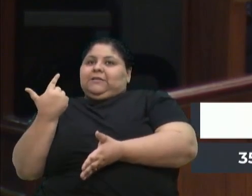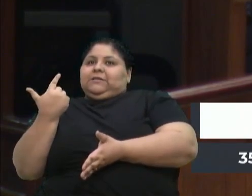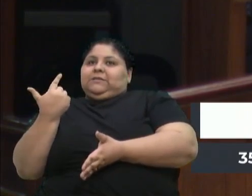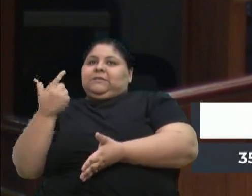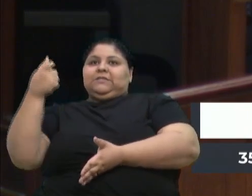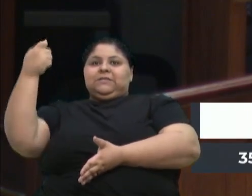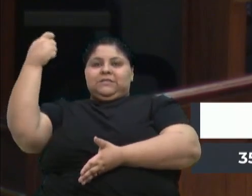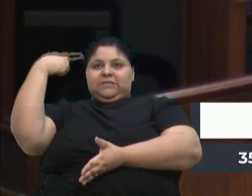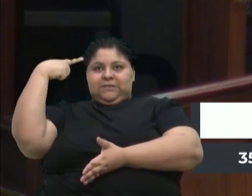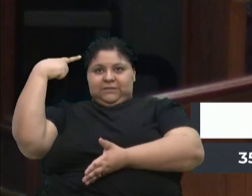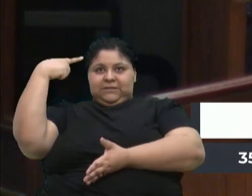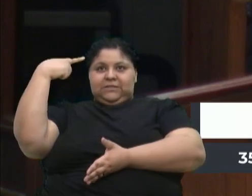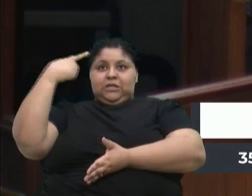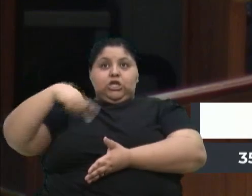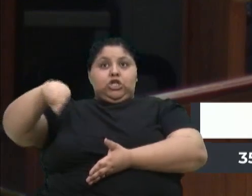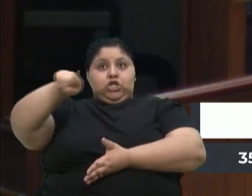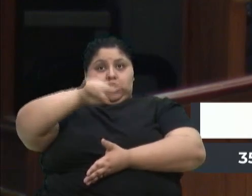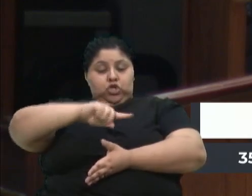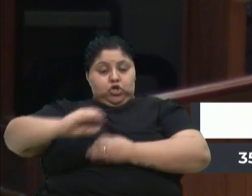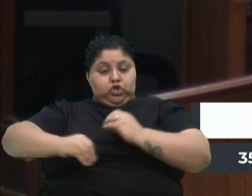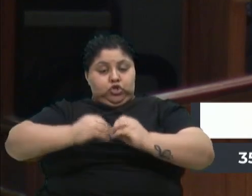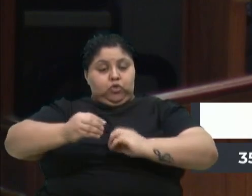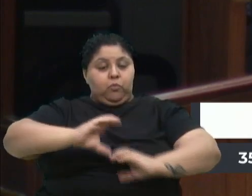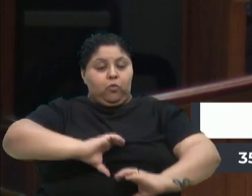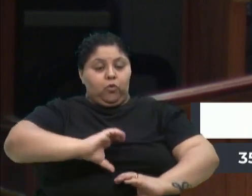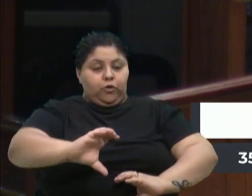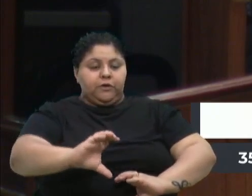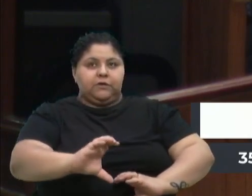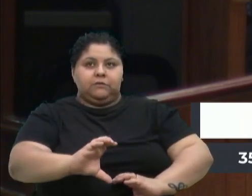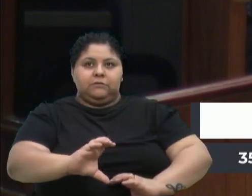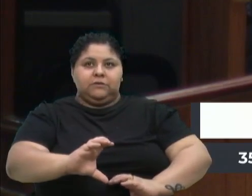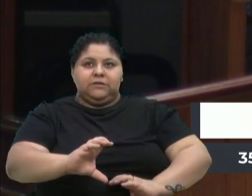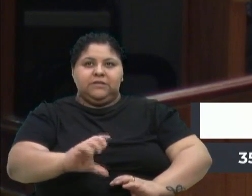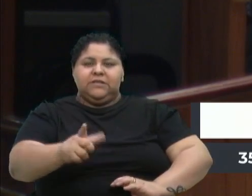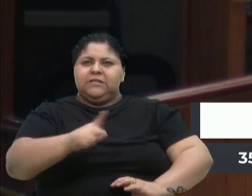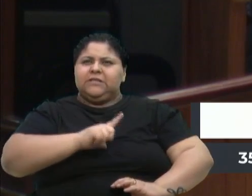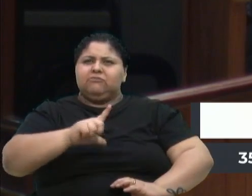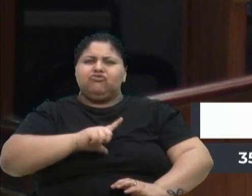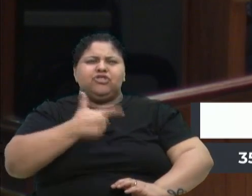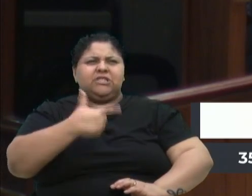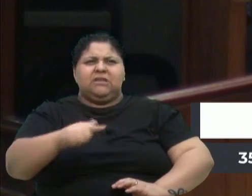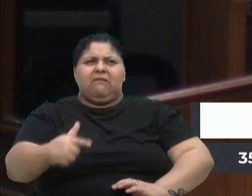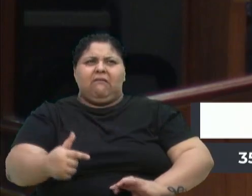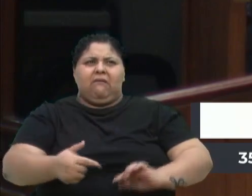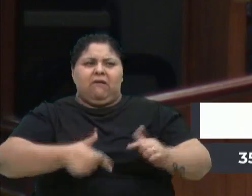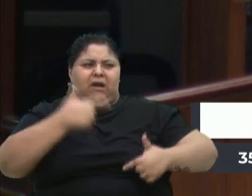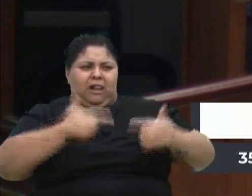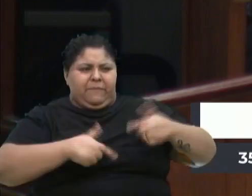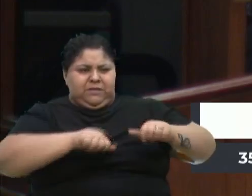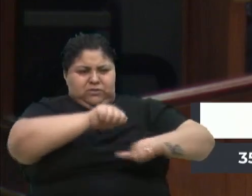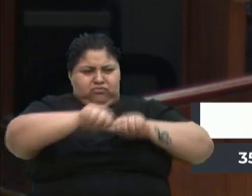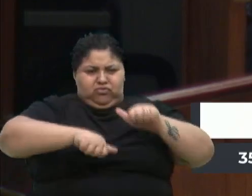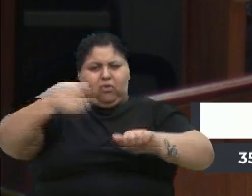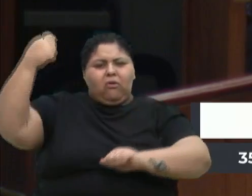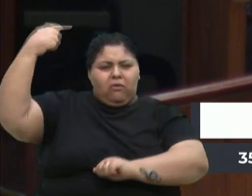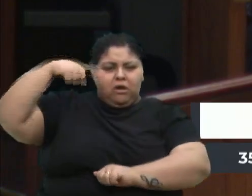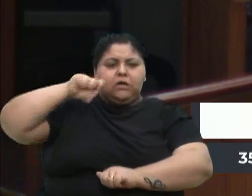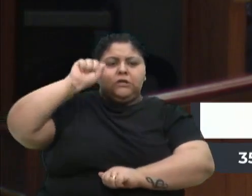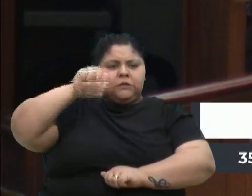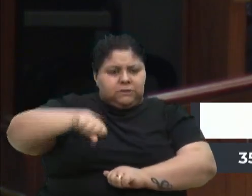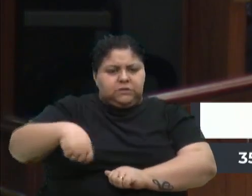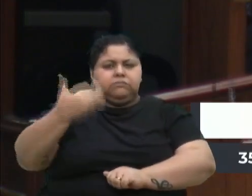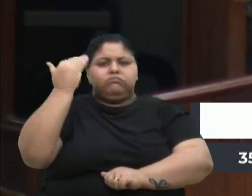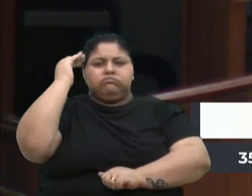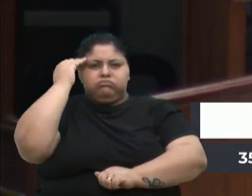iluminação, que eu, quando coordenei o orçamento comunitário, não tinha reclamação de troca de lâmpadas. Sim, compreendo que o município não